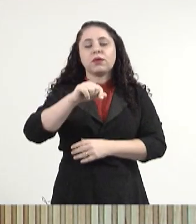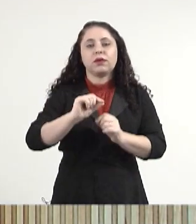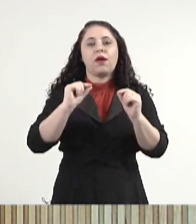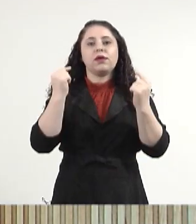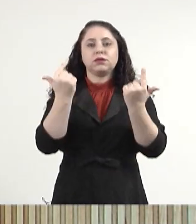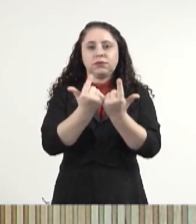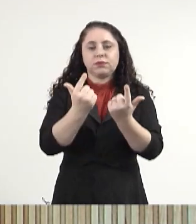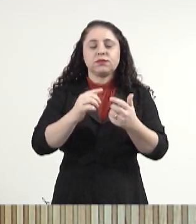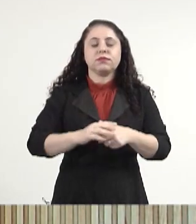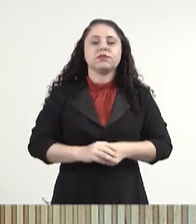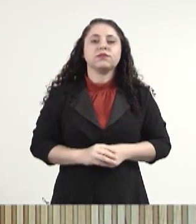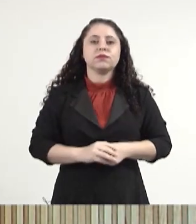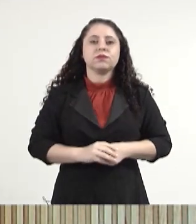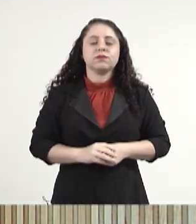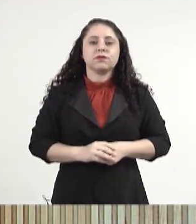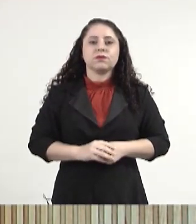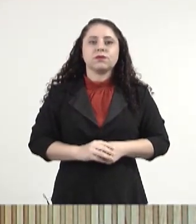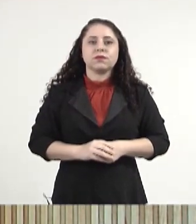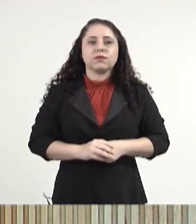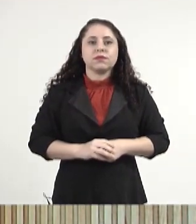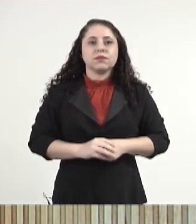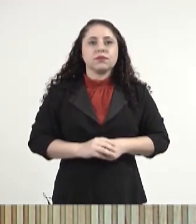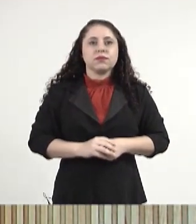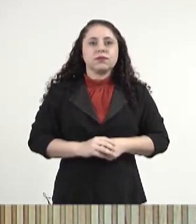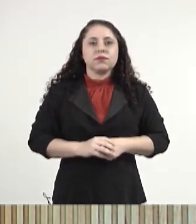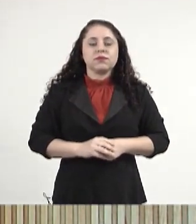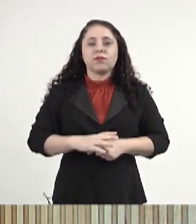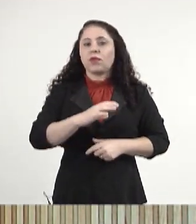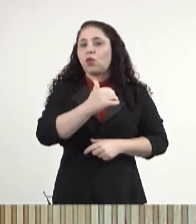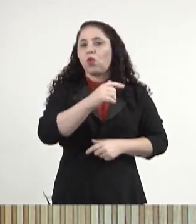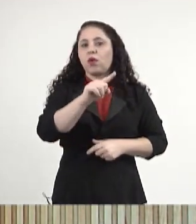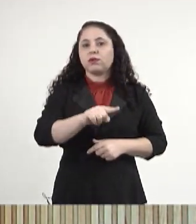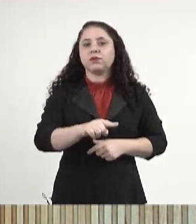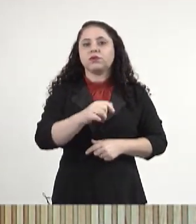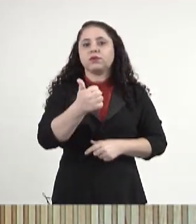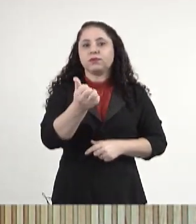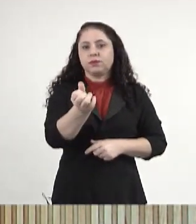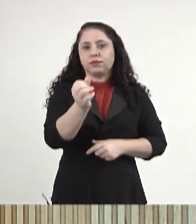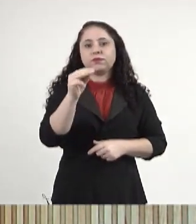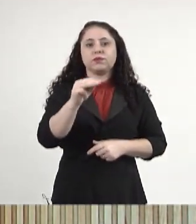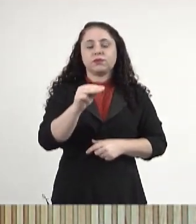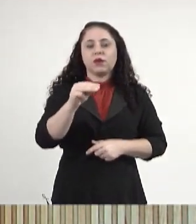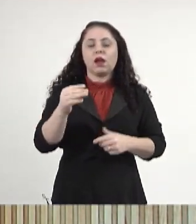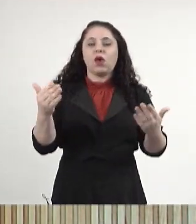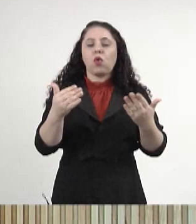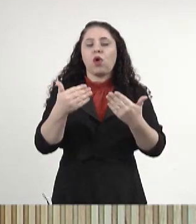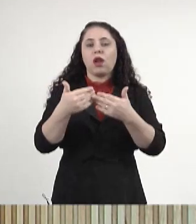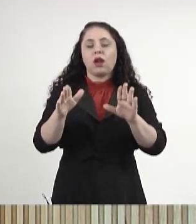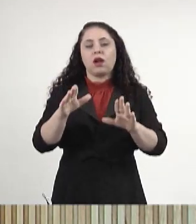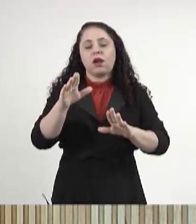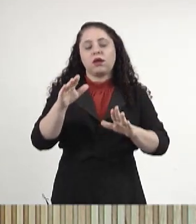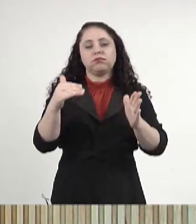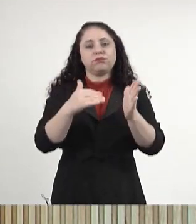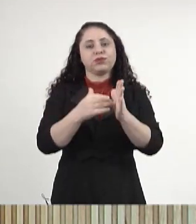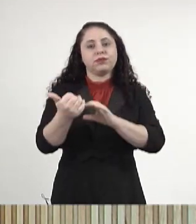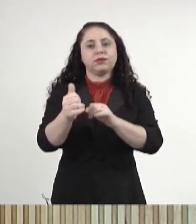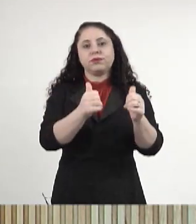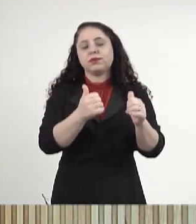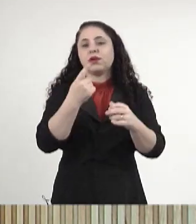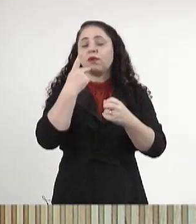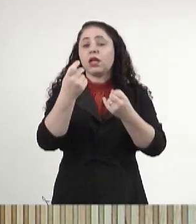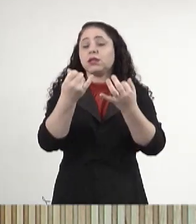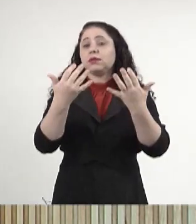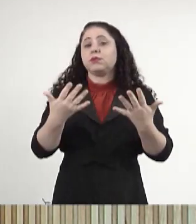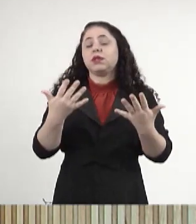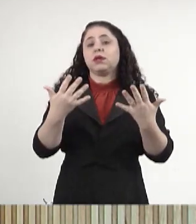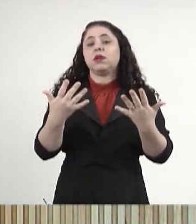na Assembleia Legislativa de Mato Grosso do Sul. 11 horas e 16 minutos, a gente segue ao vivo aqui com Redação Final para